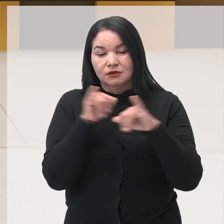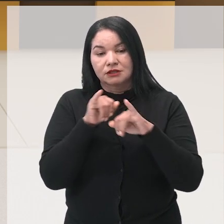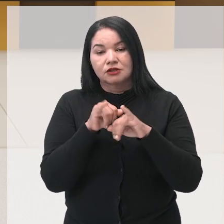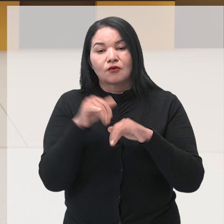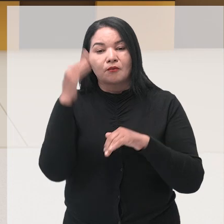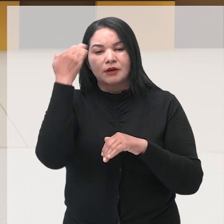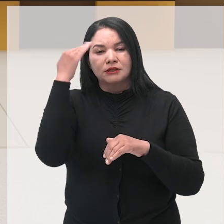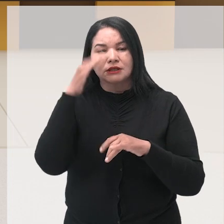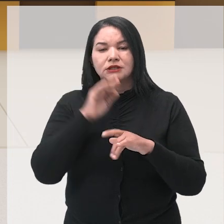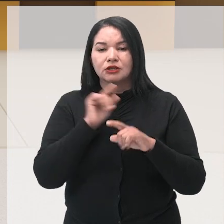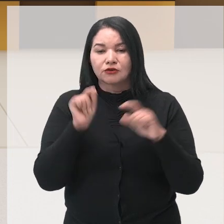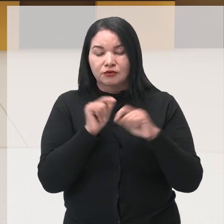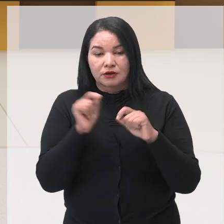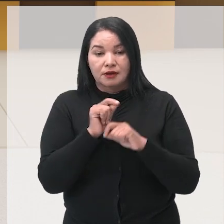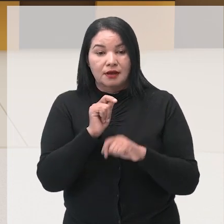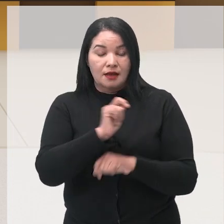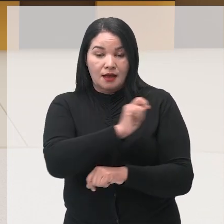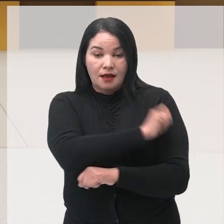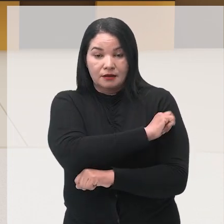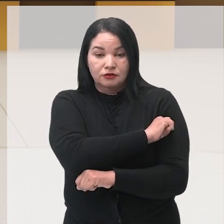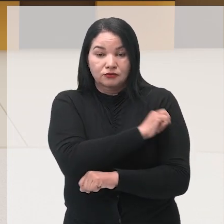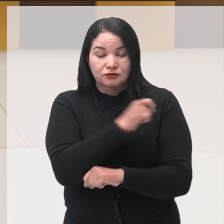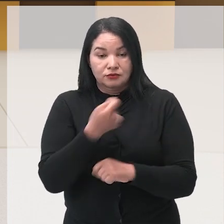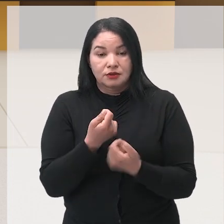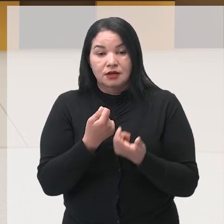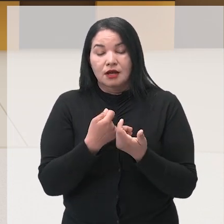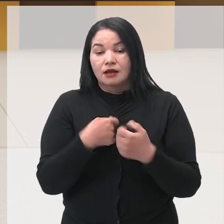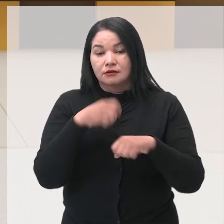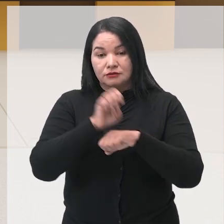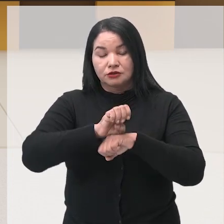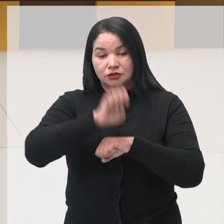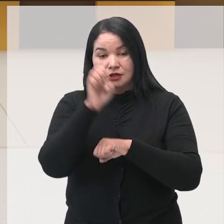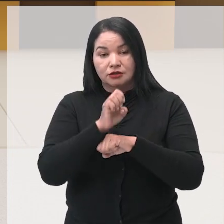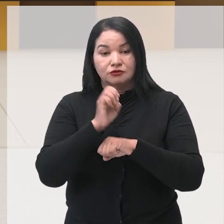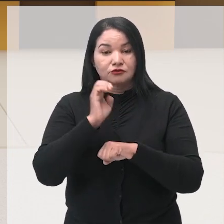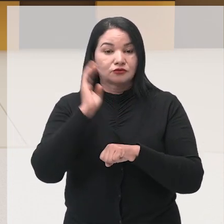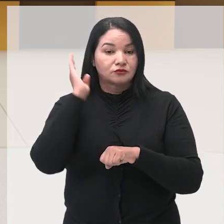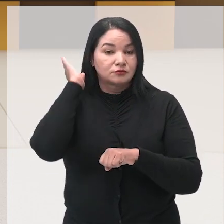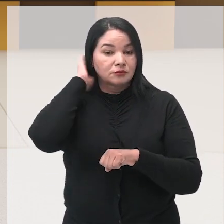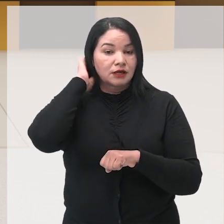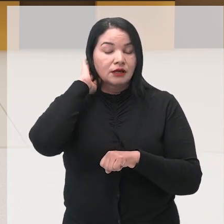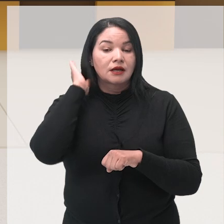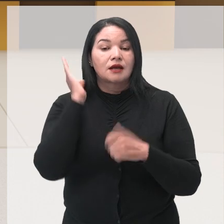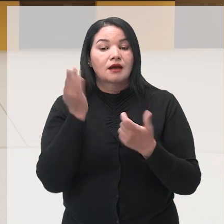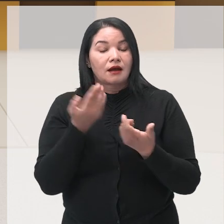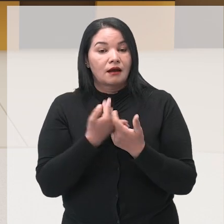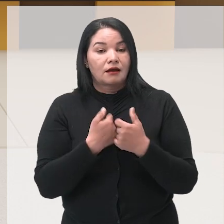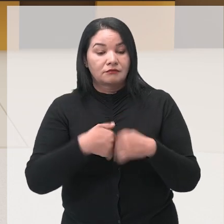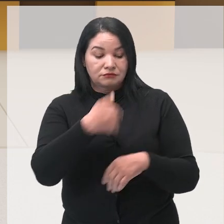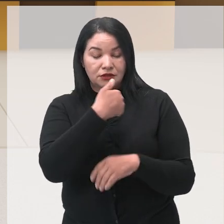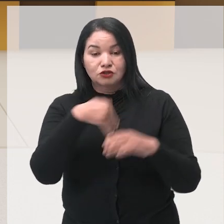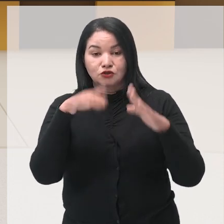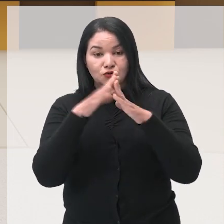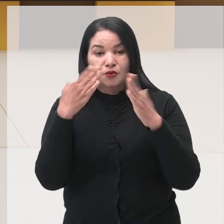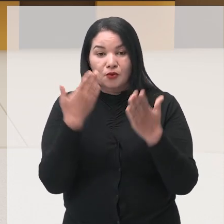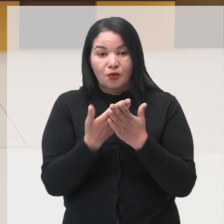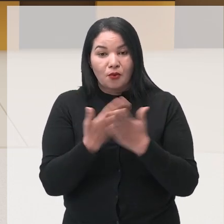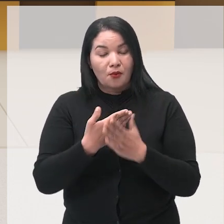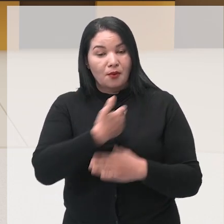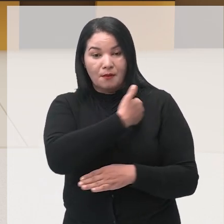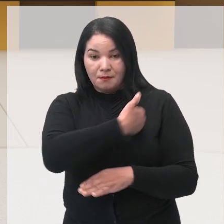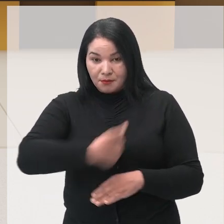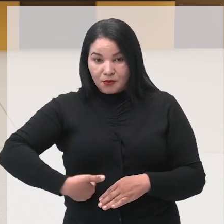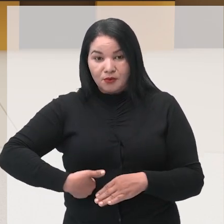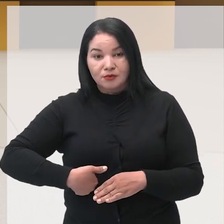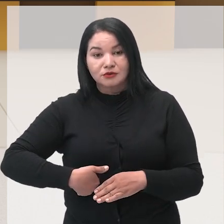né, que a aluna lá do estado do Pará, da rede pública, tá? Isso é muito importante atentarmos, que